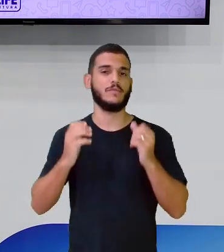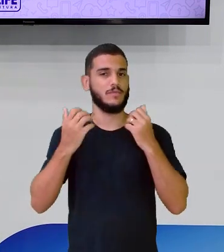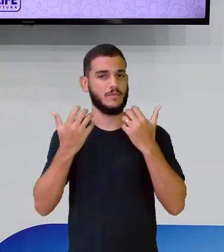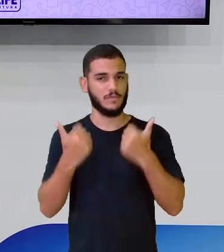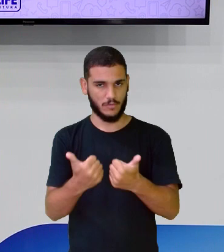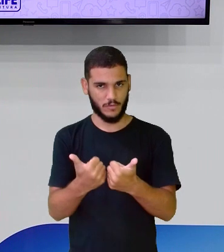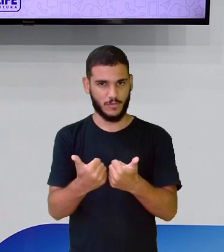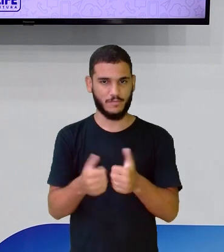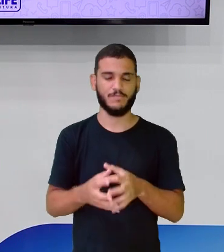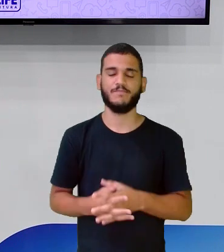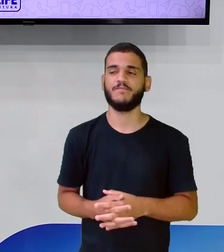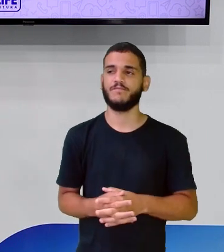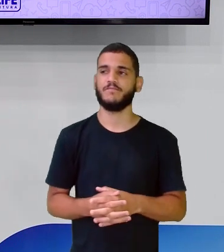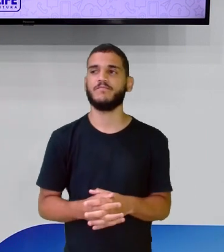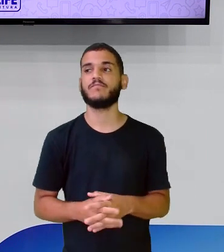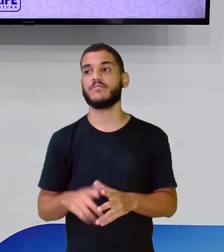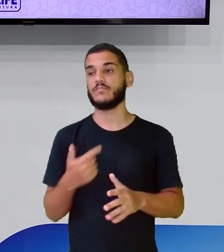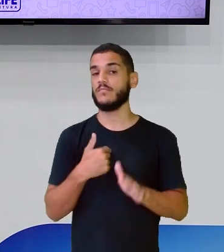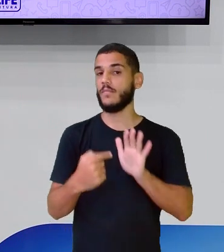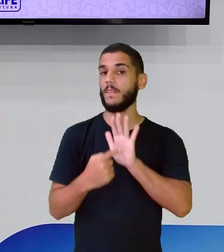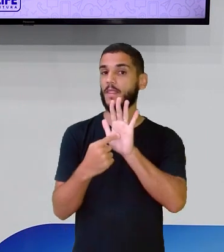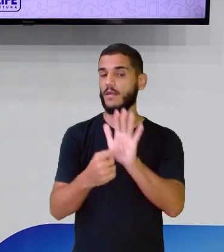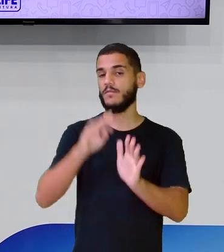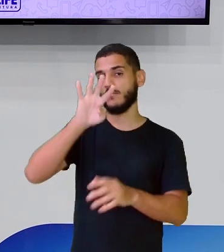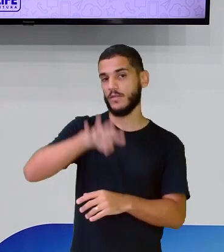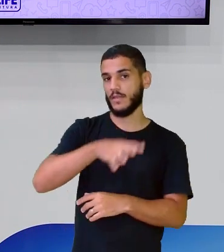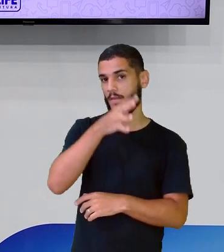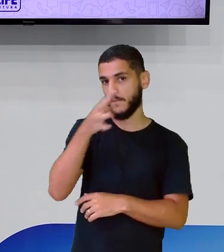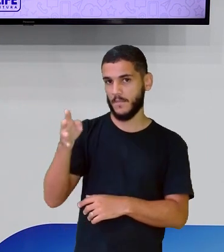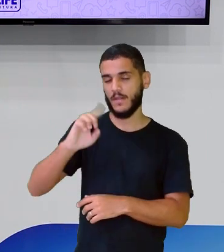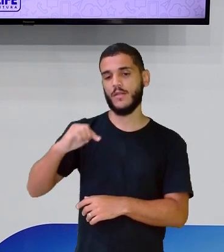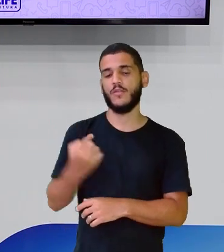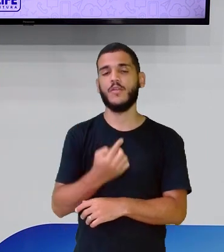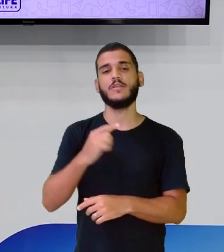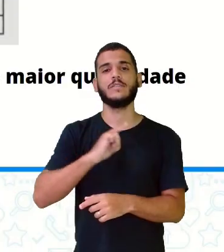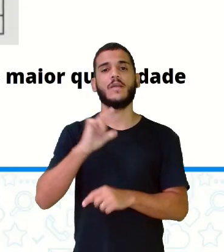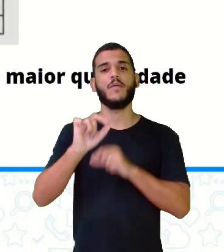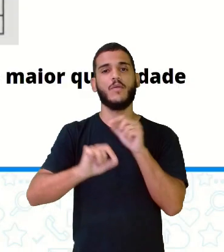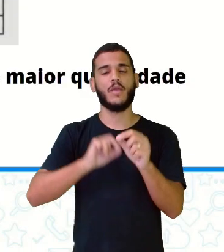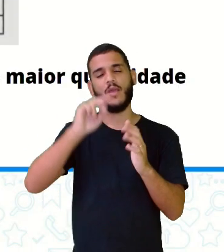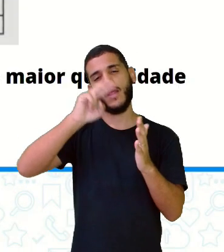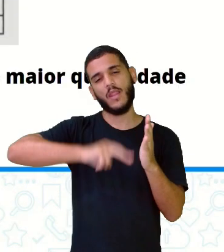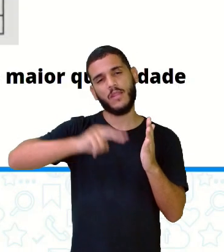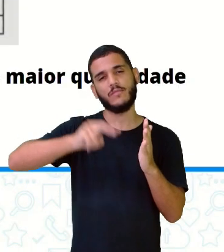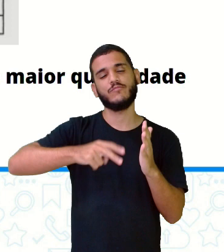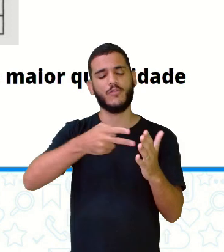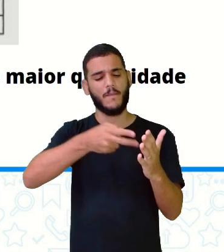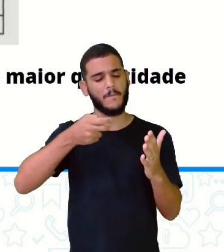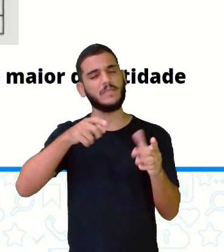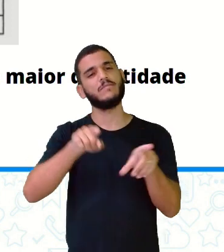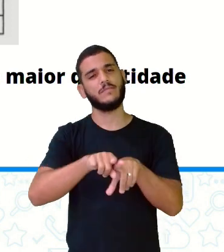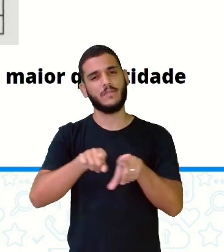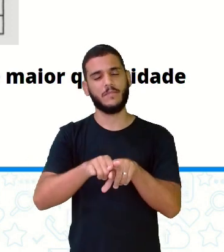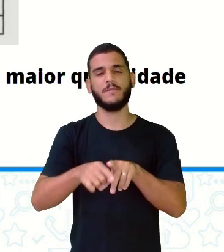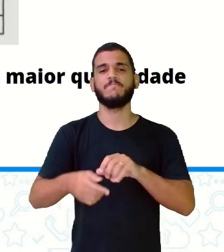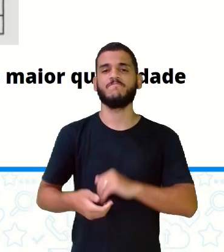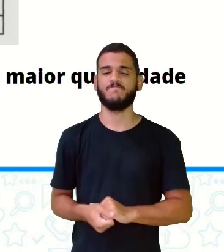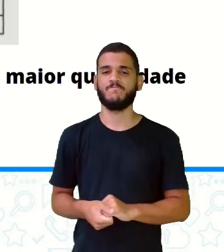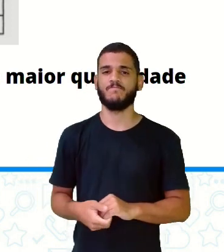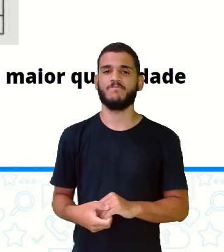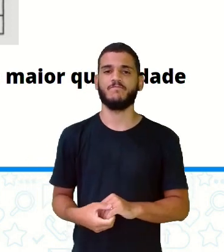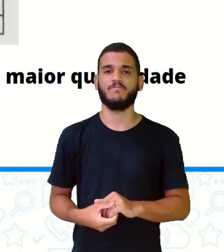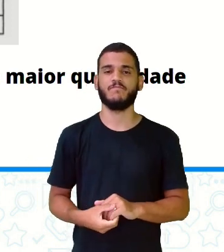trouxe uma tabela para a gente fazer as devidas leituras e interpretações.